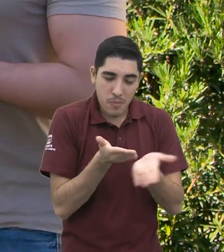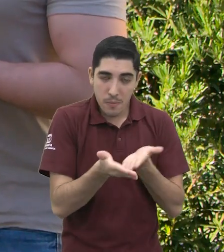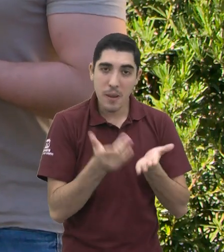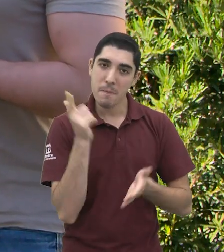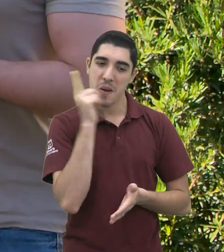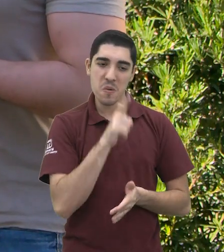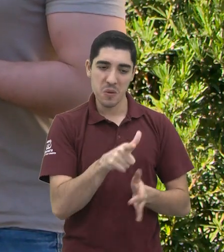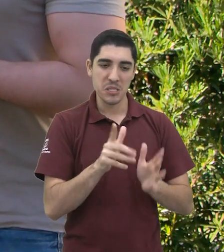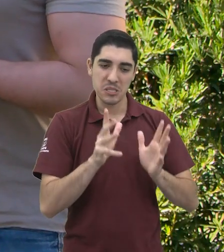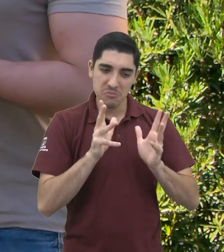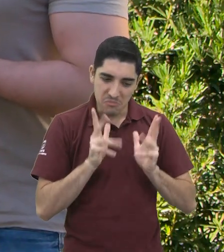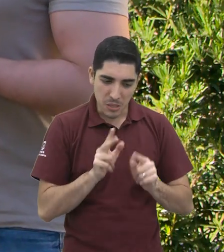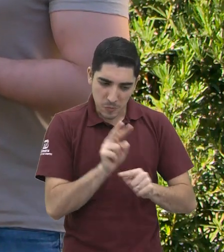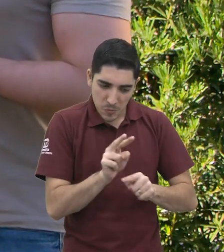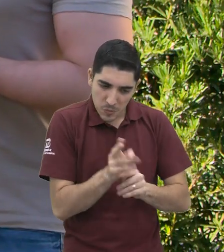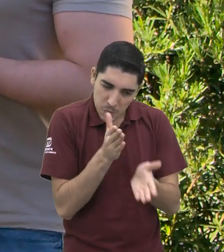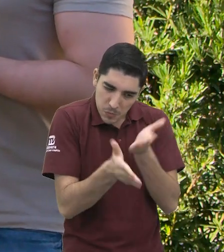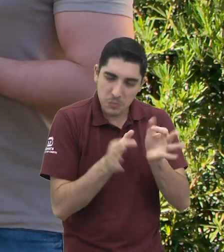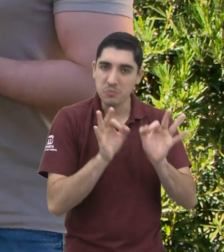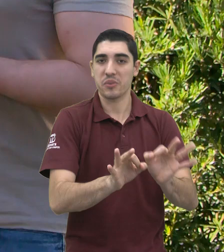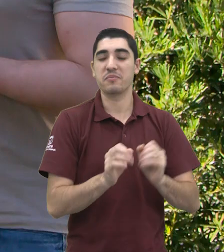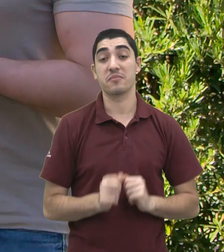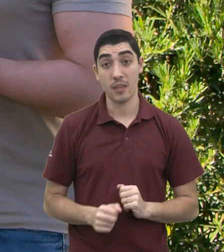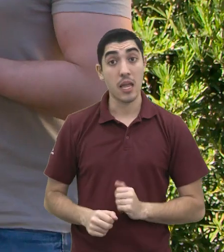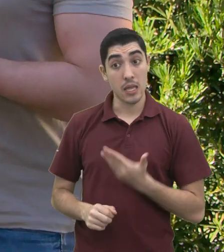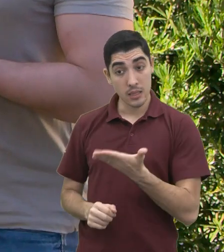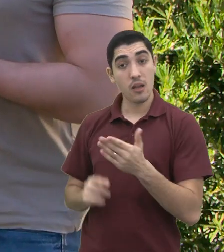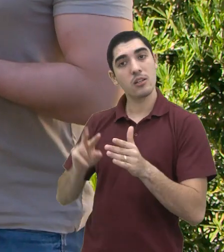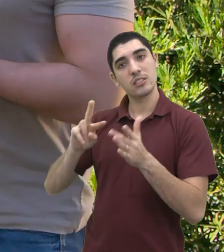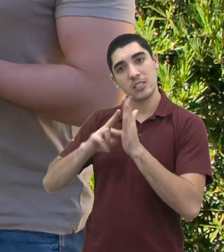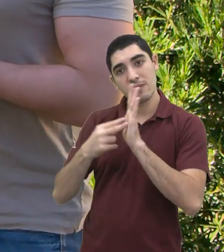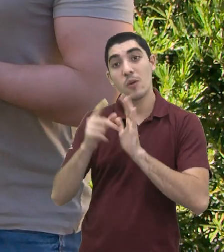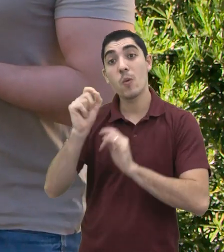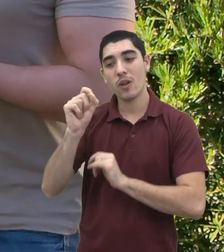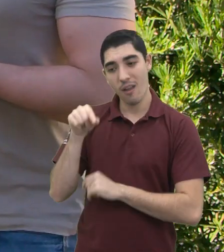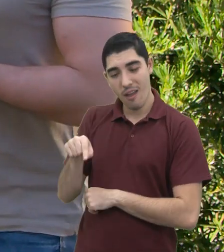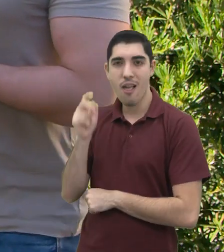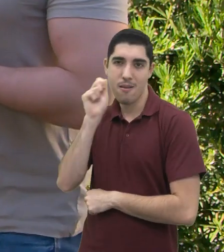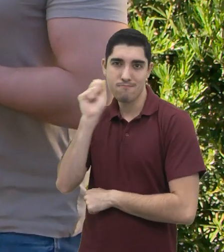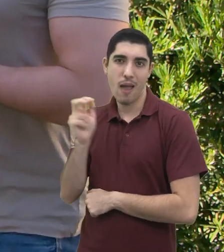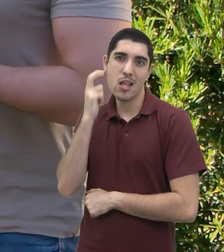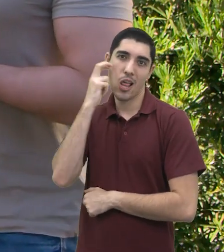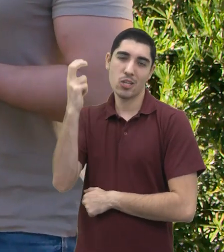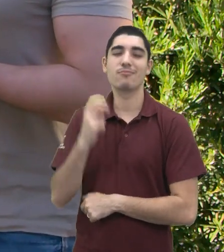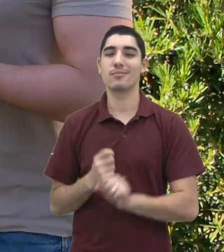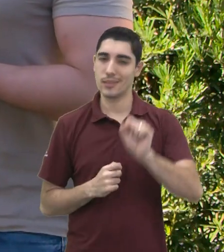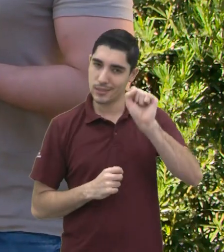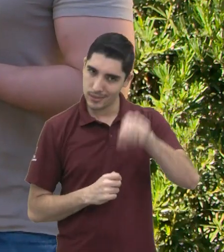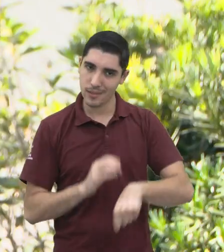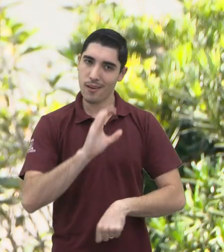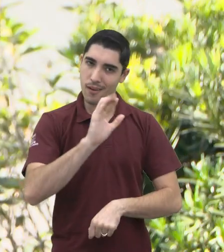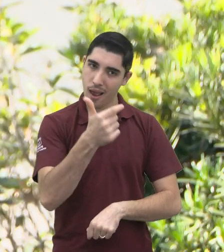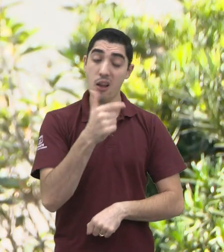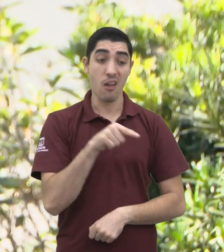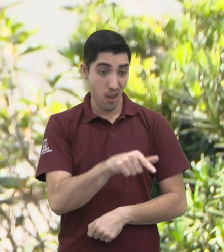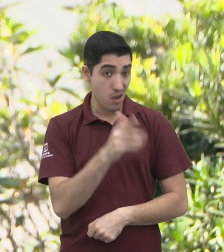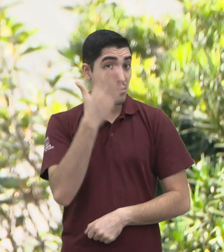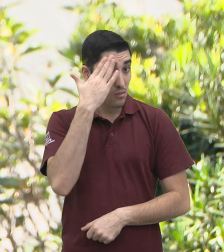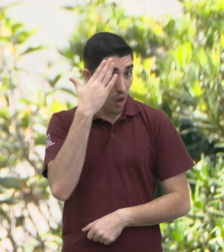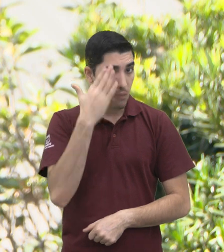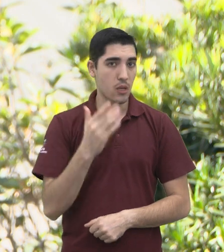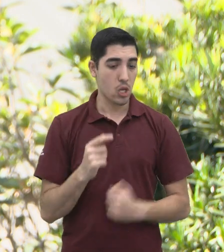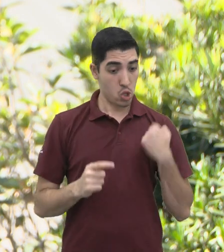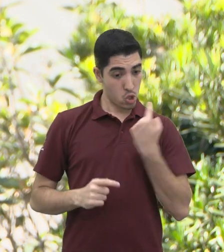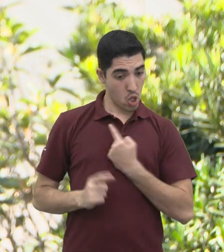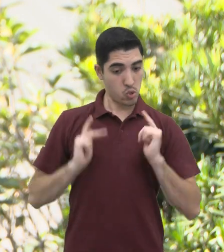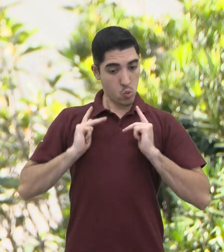mais próximo e até chegar a adestrar. O que nada mais é do que mais uma prova da inteligência e da esperteza deles. Sim, com certeza. Eles sabem que a gente